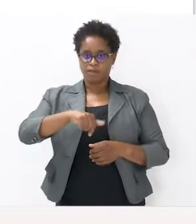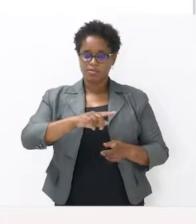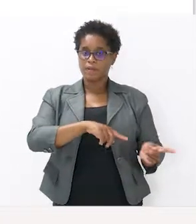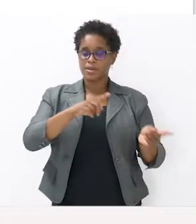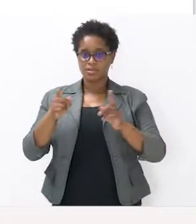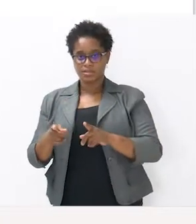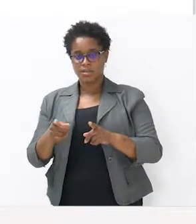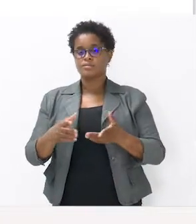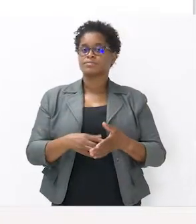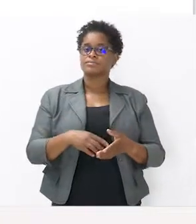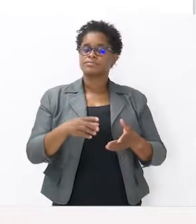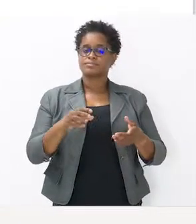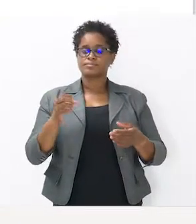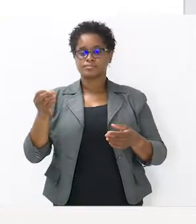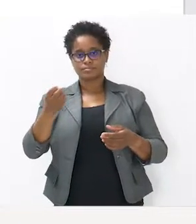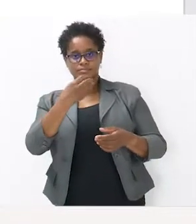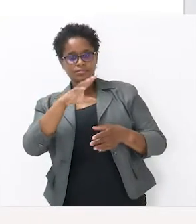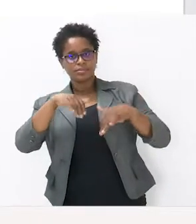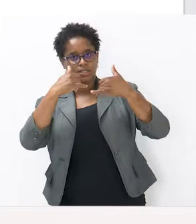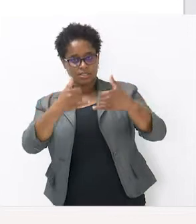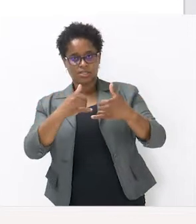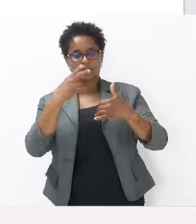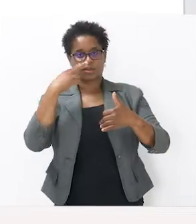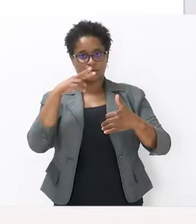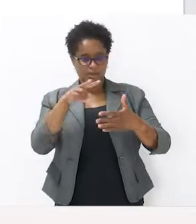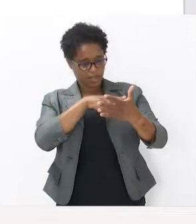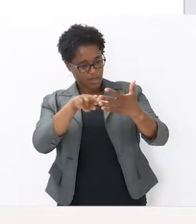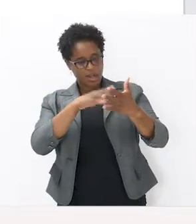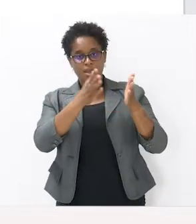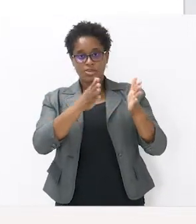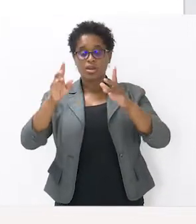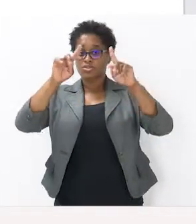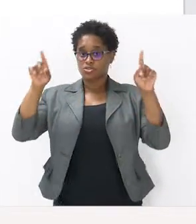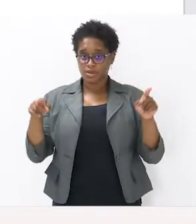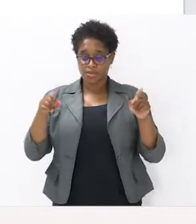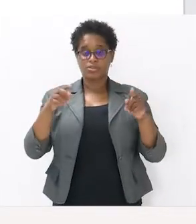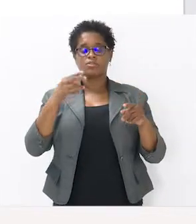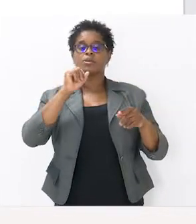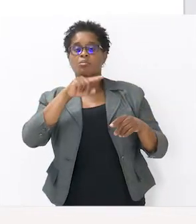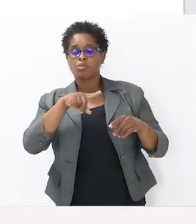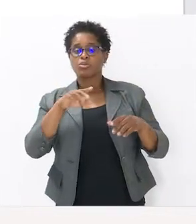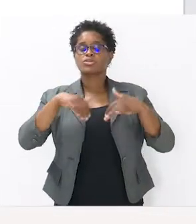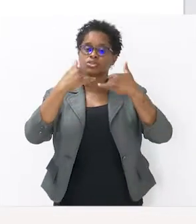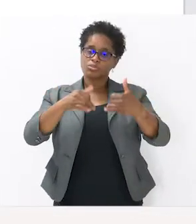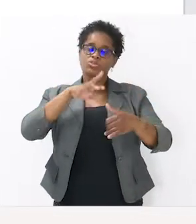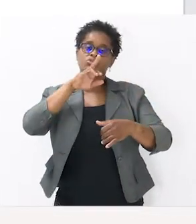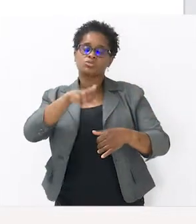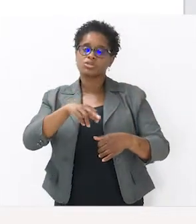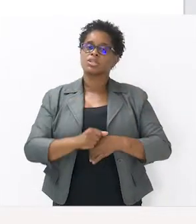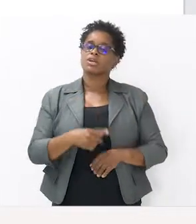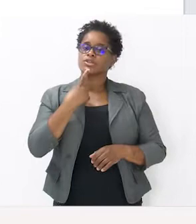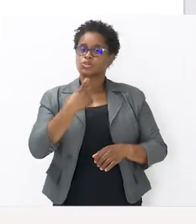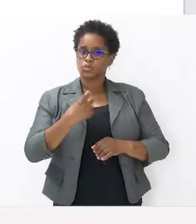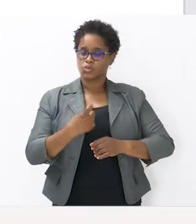passar para o slide a seguir. Vamos lá ver as partes que estão entre parênteses para poderem depois responder